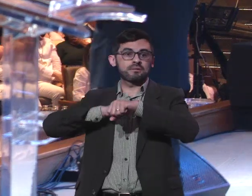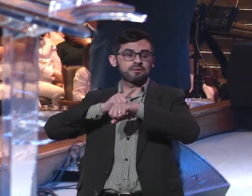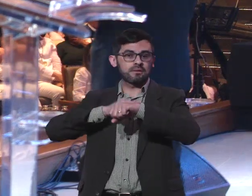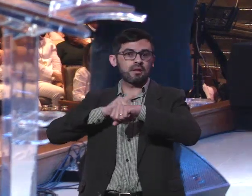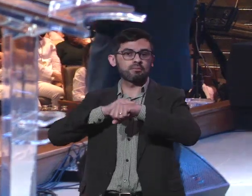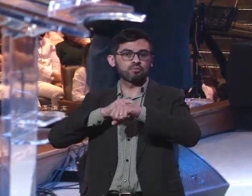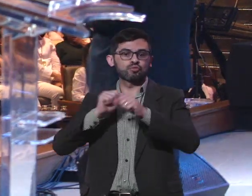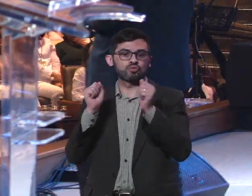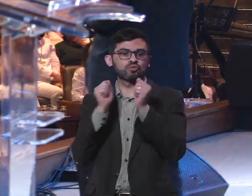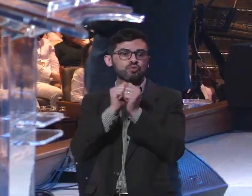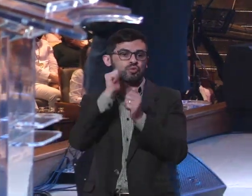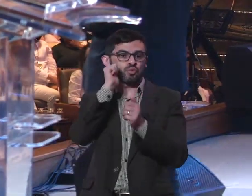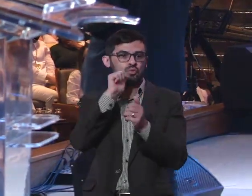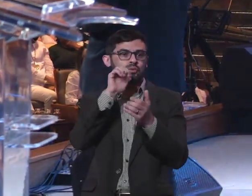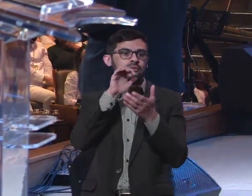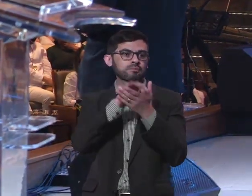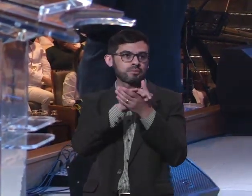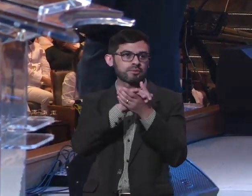para sua esposa.